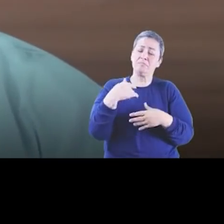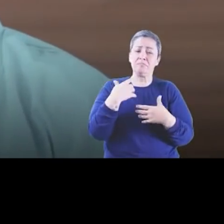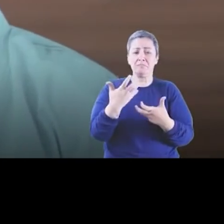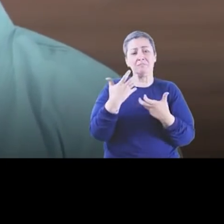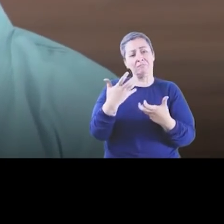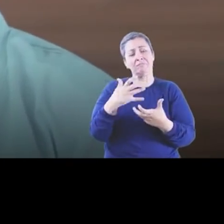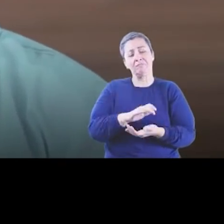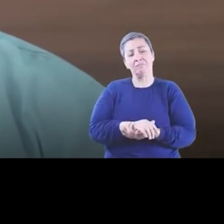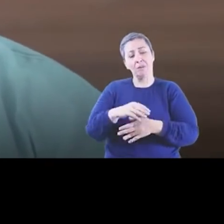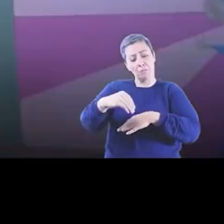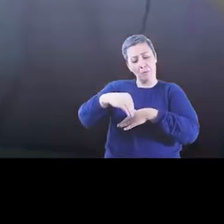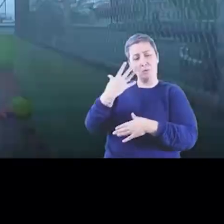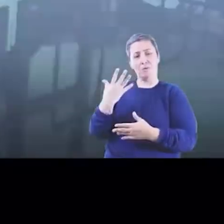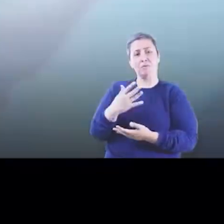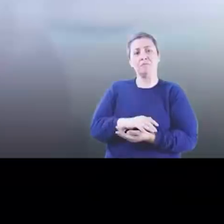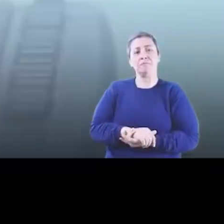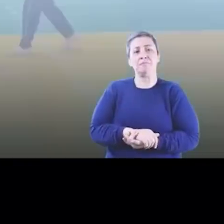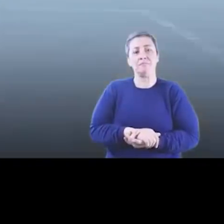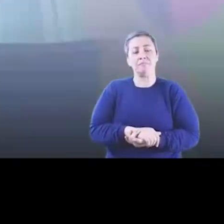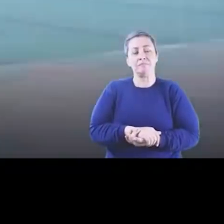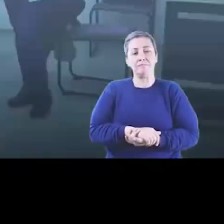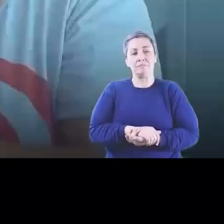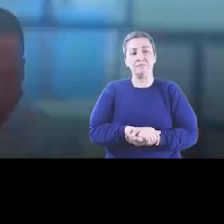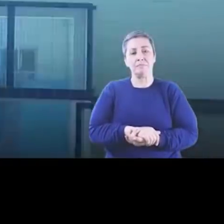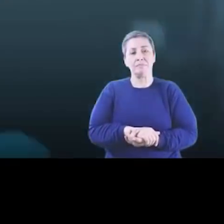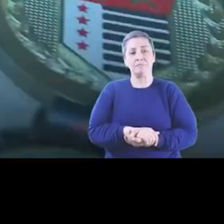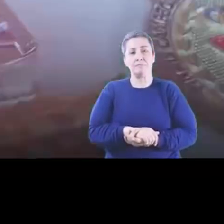esse conhecimento que é passado para mim.